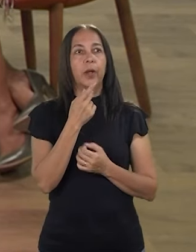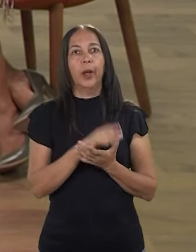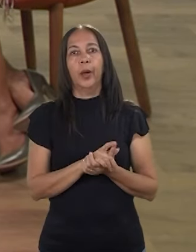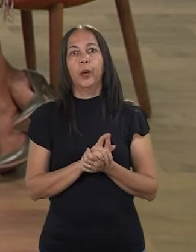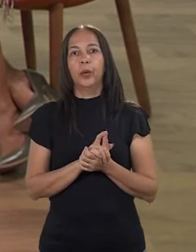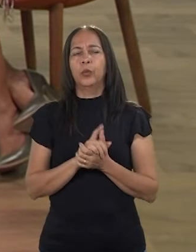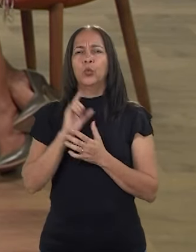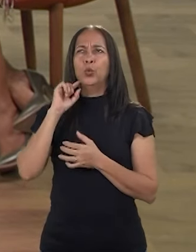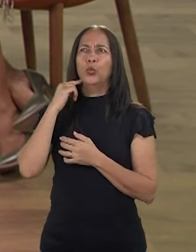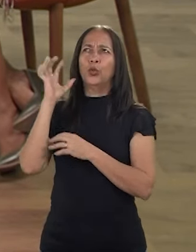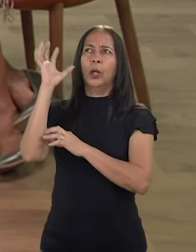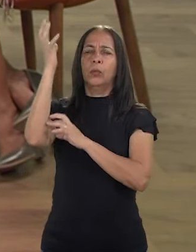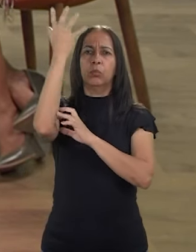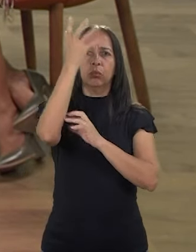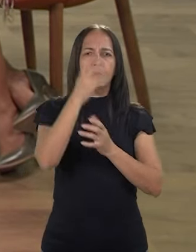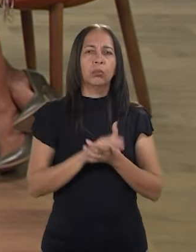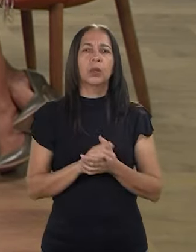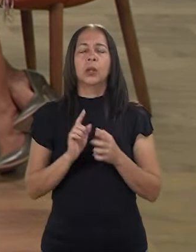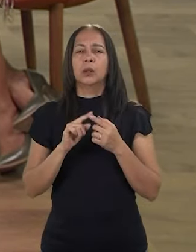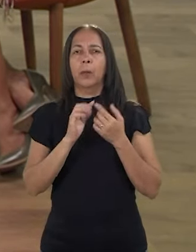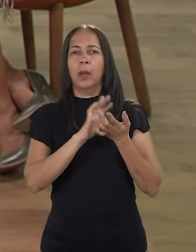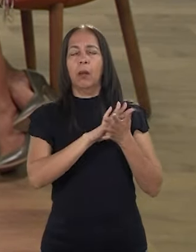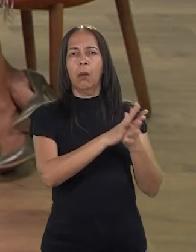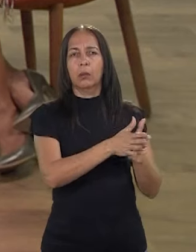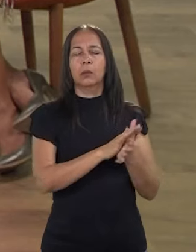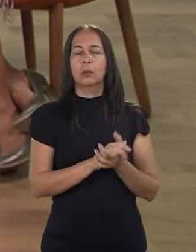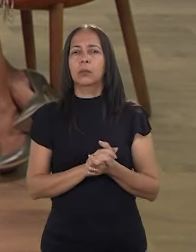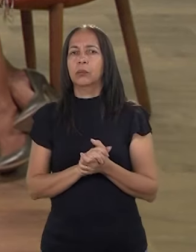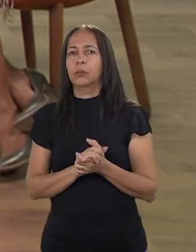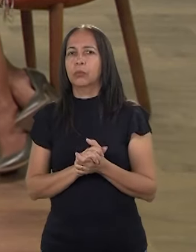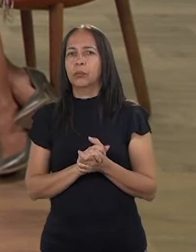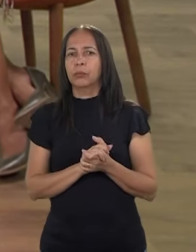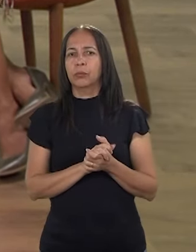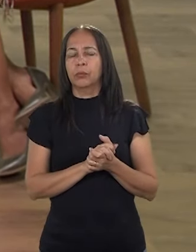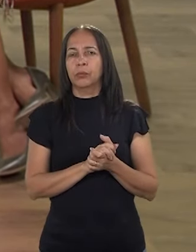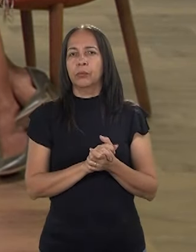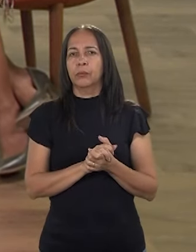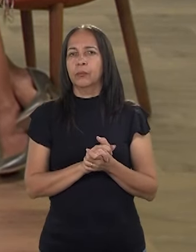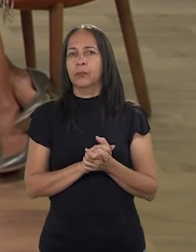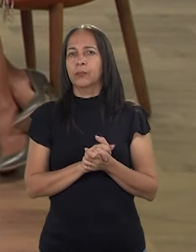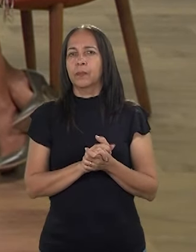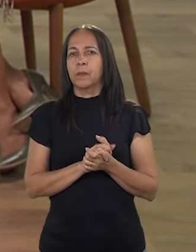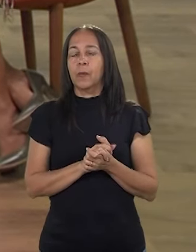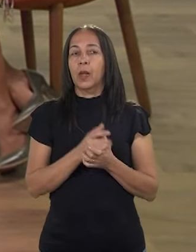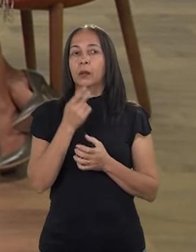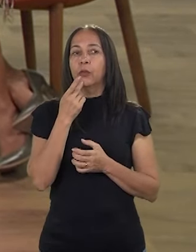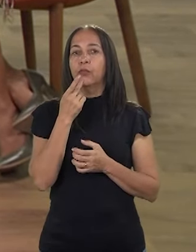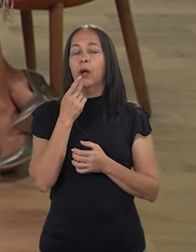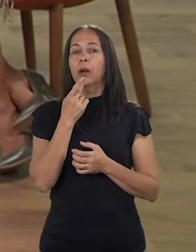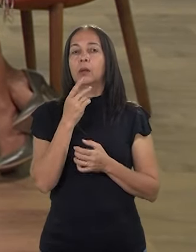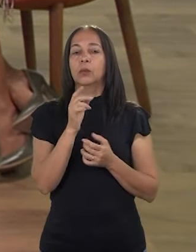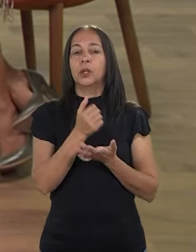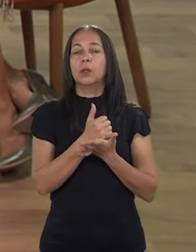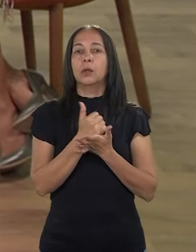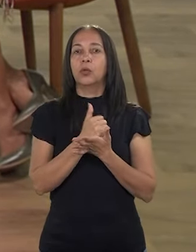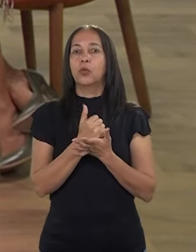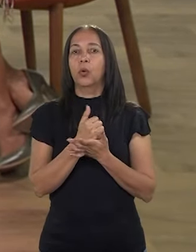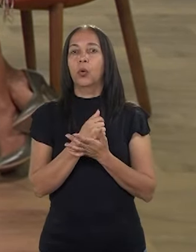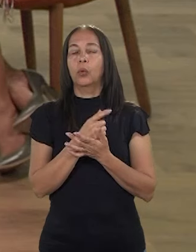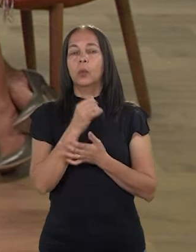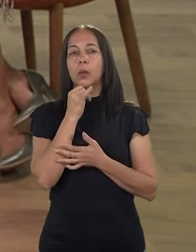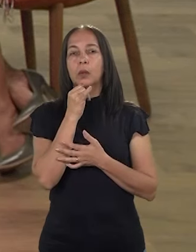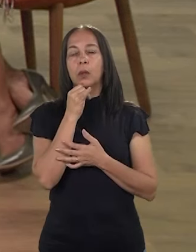exemplo a poluição desequilíbrio ambiental o racismo etc então eu vejo no Game contos de fá um